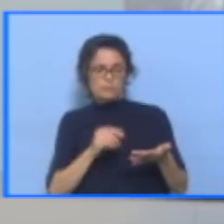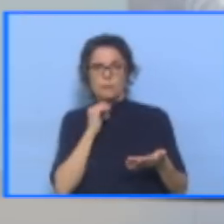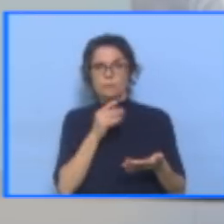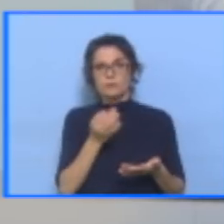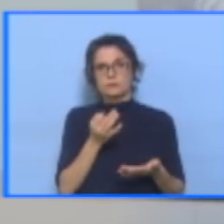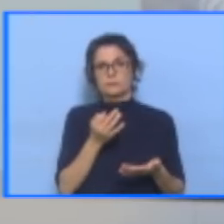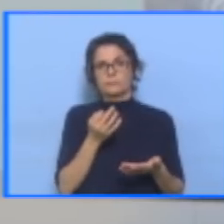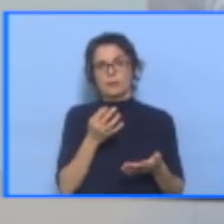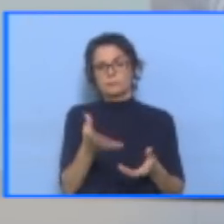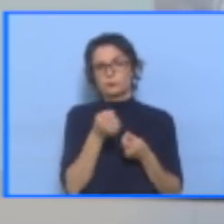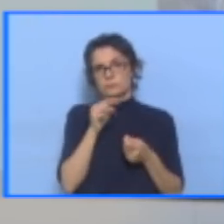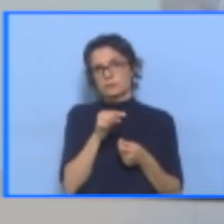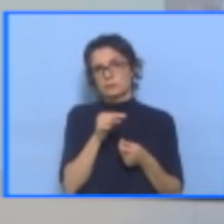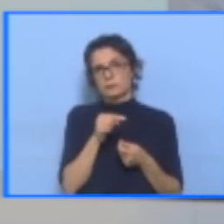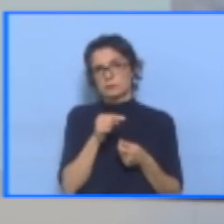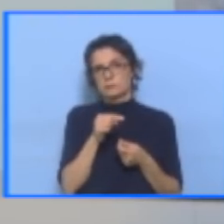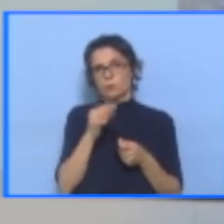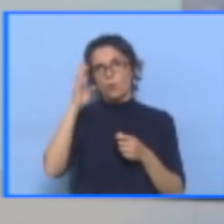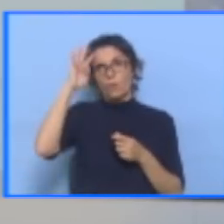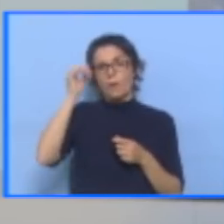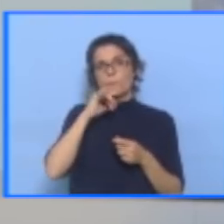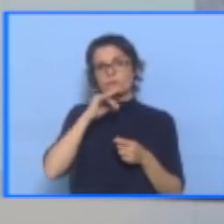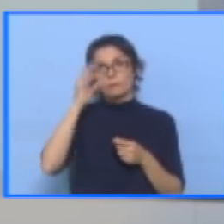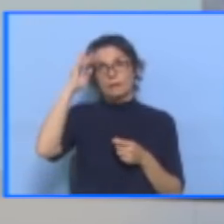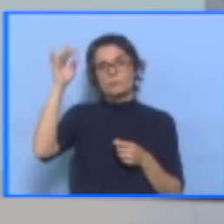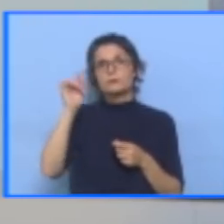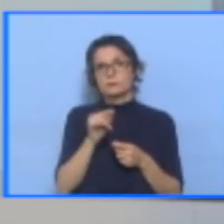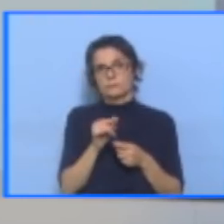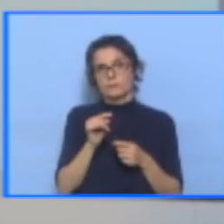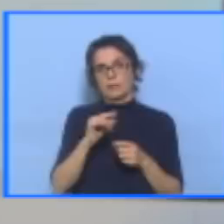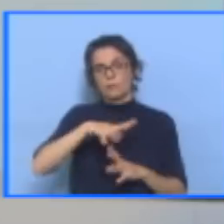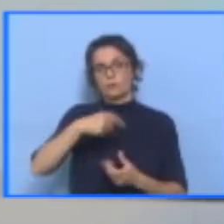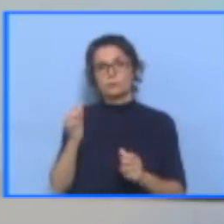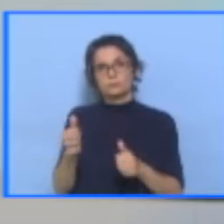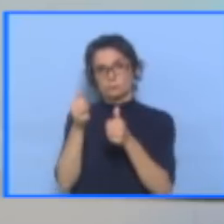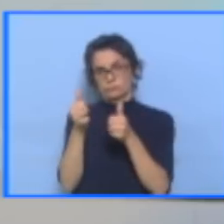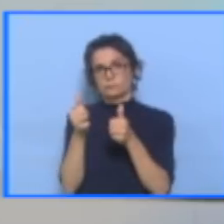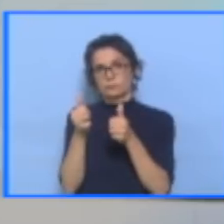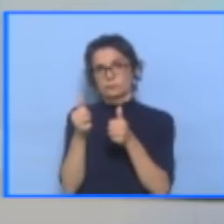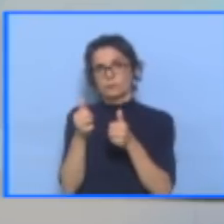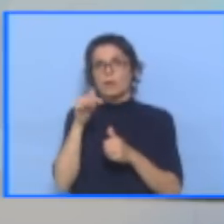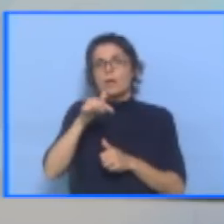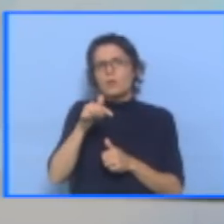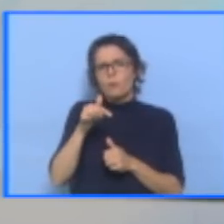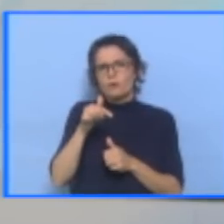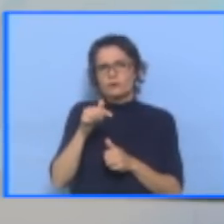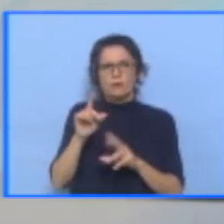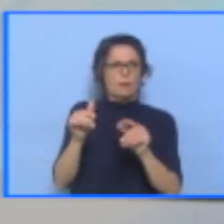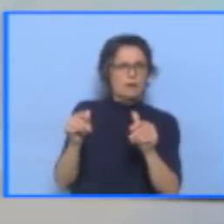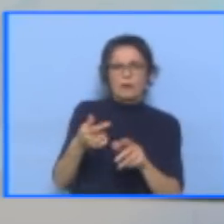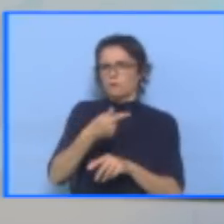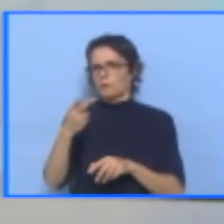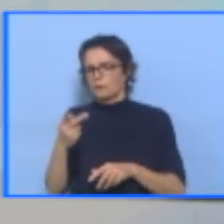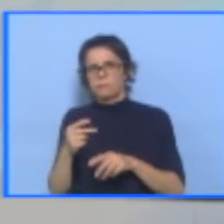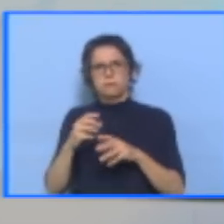eu não leio na imprensa, o que é que nos faz sonhar? Infelizmente, pouco nos faz sonhar com um mundo melhor. Há aqui um problema hoje em dia da comunicação